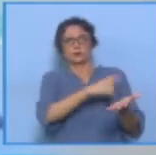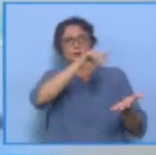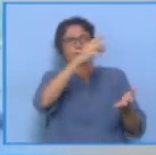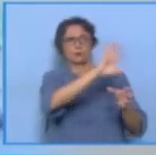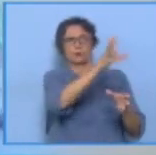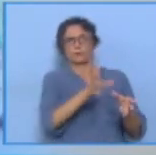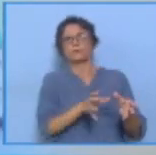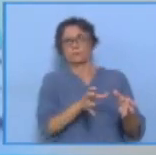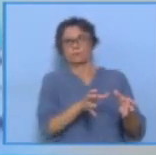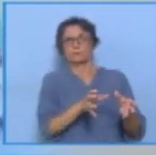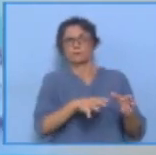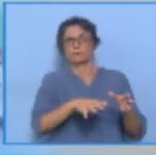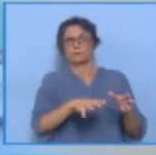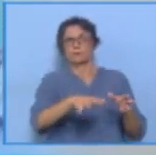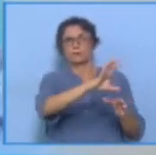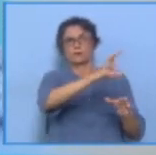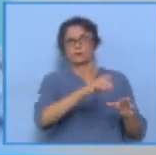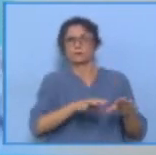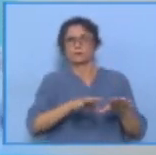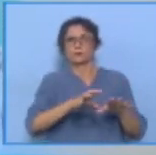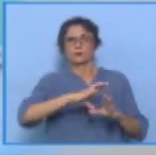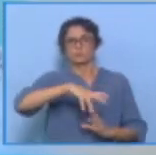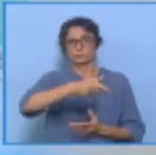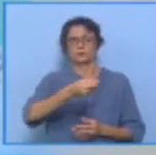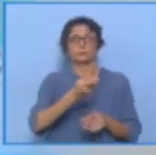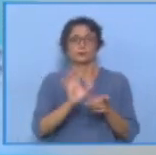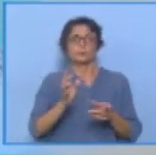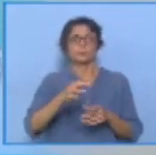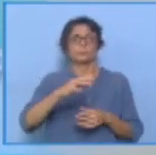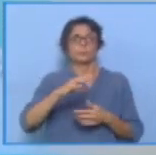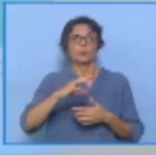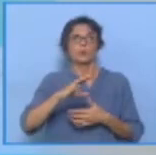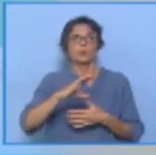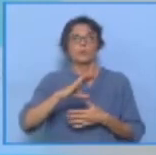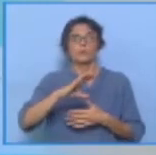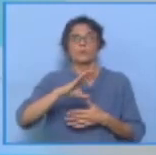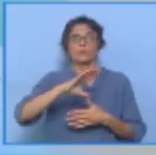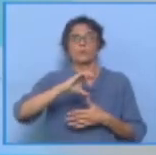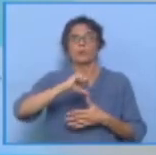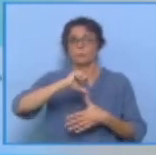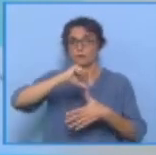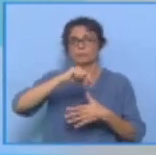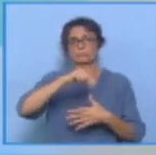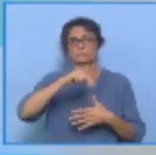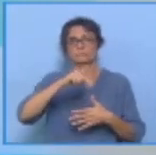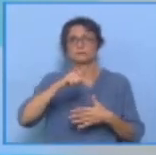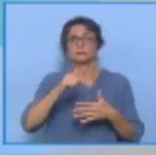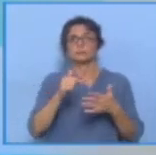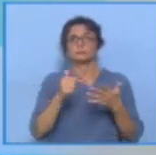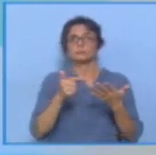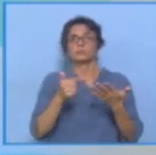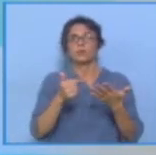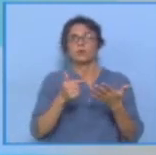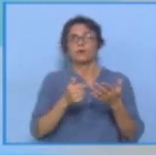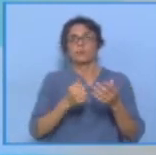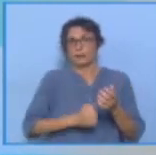nações e outras regiões do mundo, até, por exemplo, a América Latina, que tem metade dos católicos, não vai ter 22 cardeais eleitores. Aqui ainda um processo